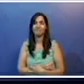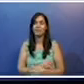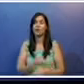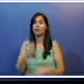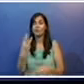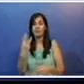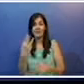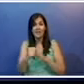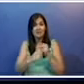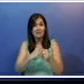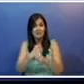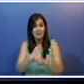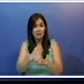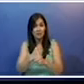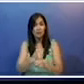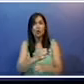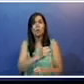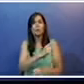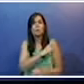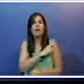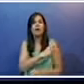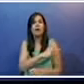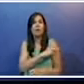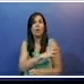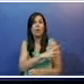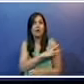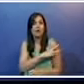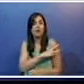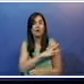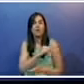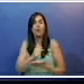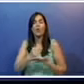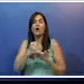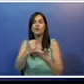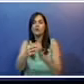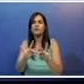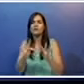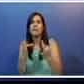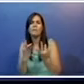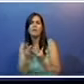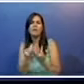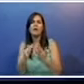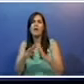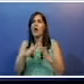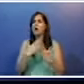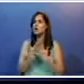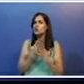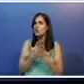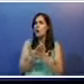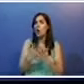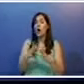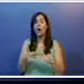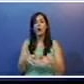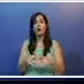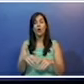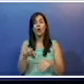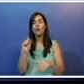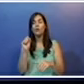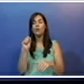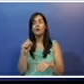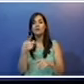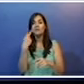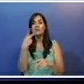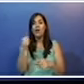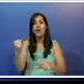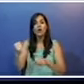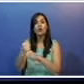vocês deverão construir, com a ajuda de sua família, da escola e de seus amigos, o que os engenheiros chamam de fundação